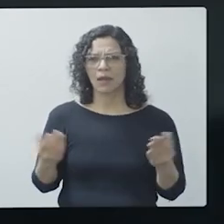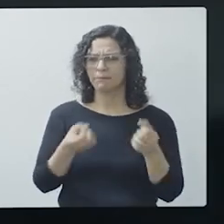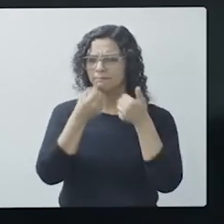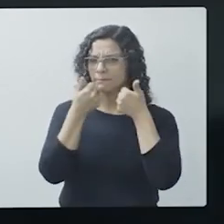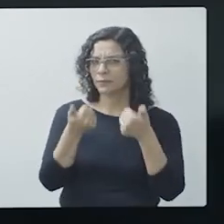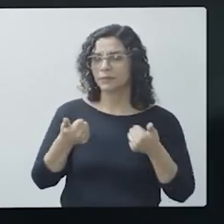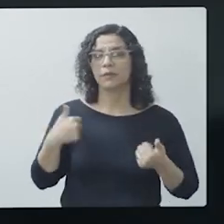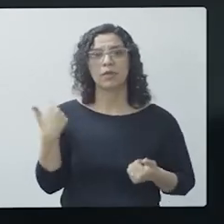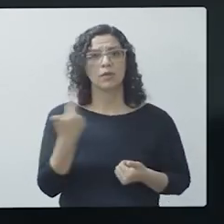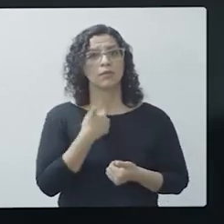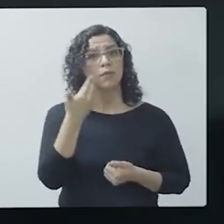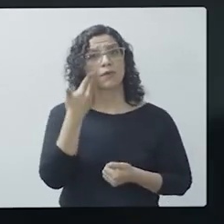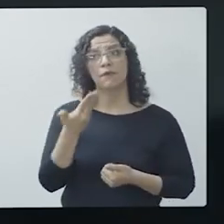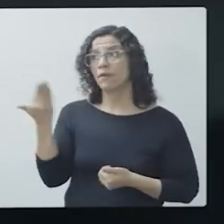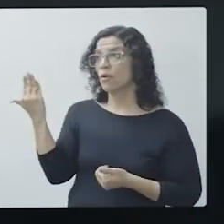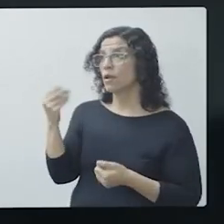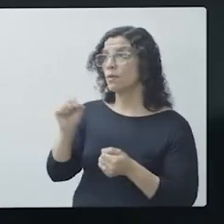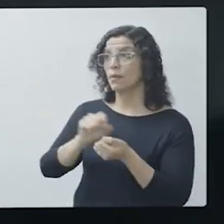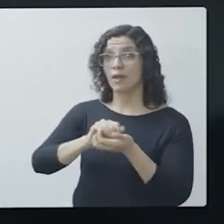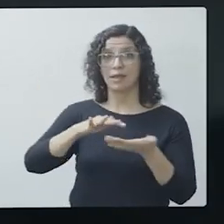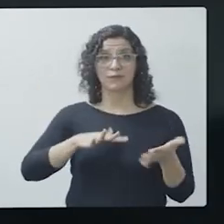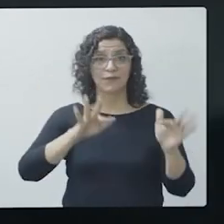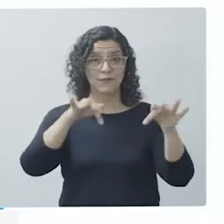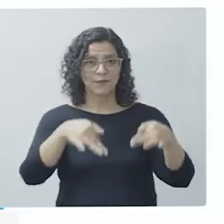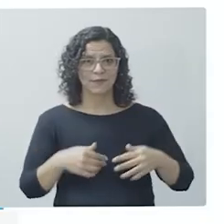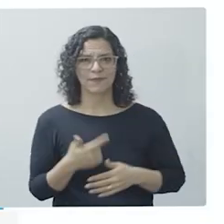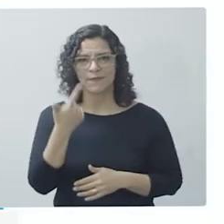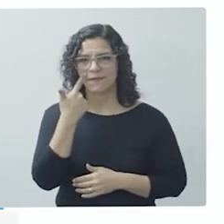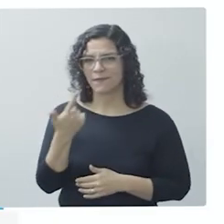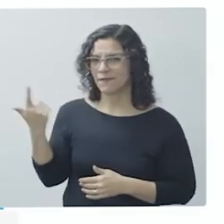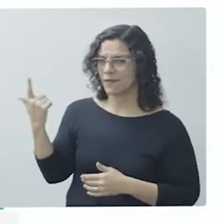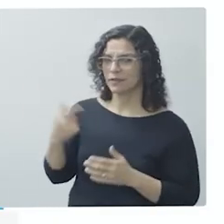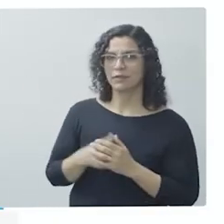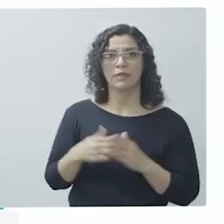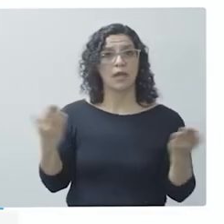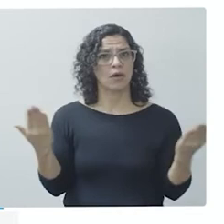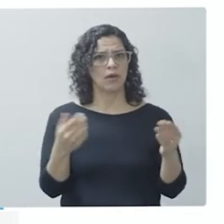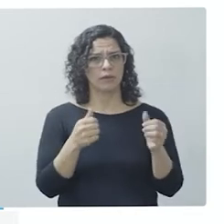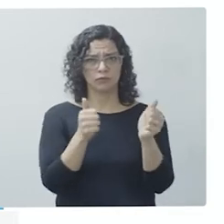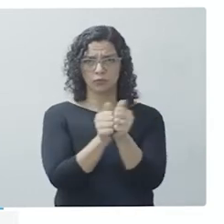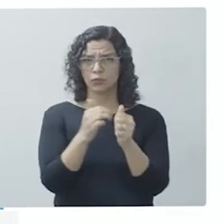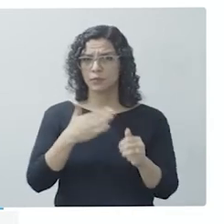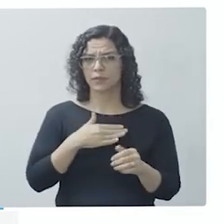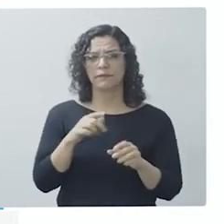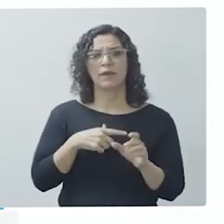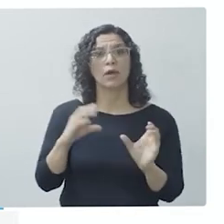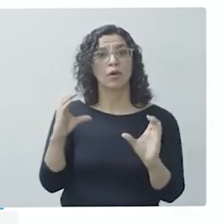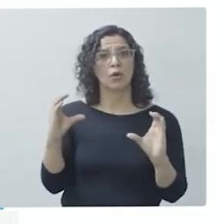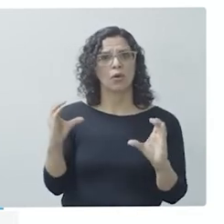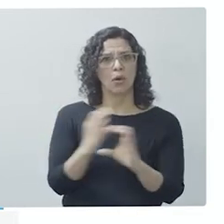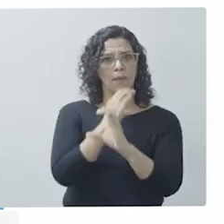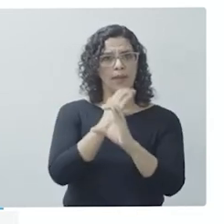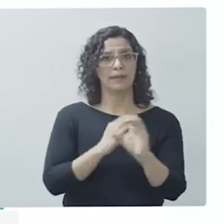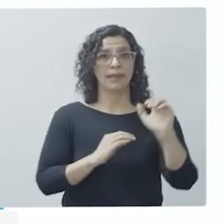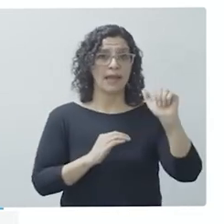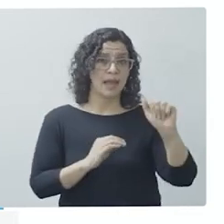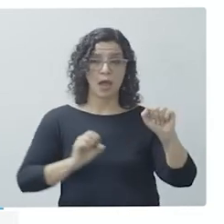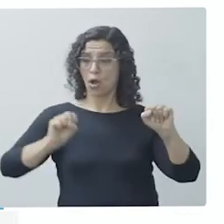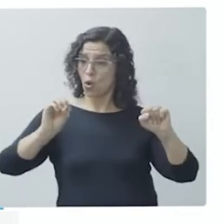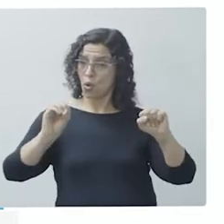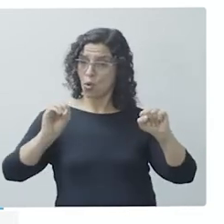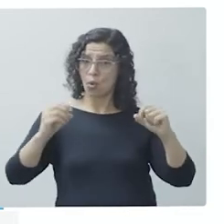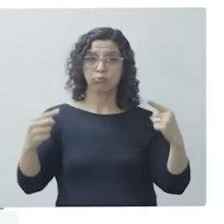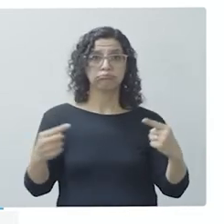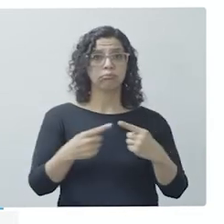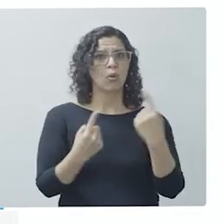Muito bem. Vamos, então, para a nossa tarefa final. Olhem lá, acompanhem comigo. Complete com a ou